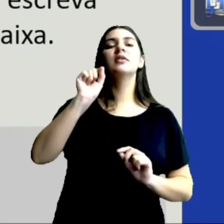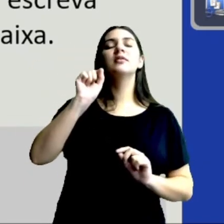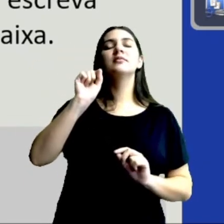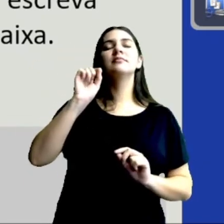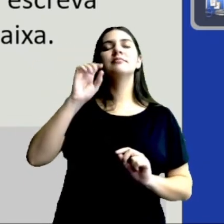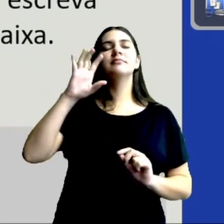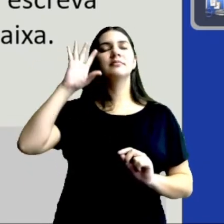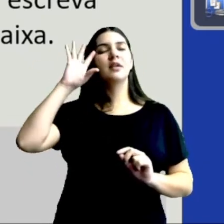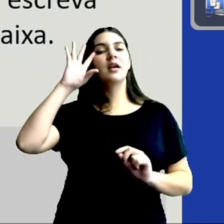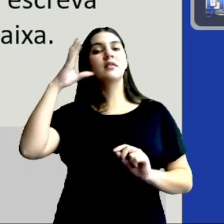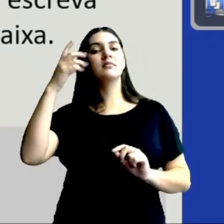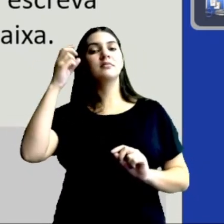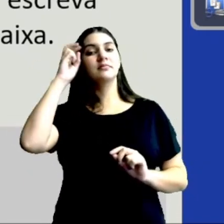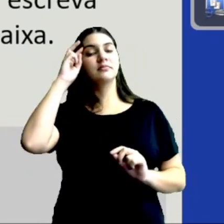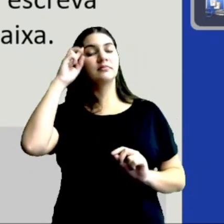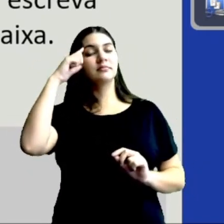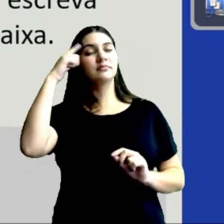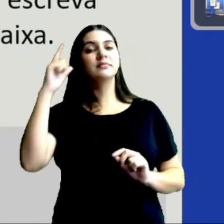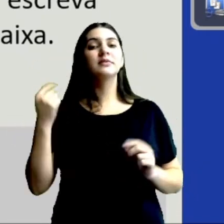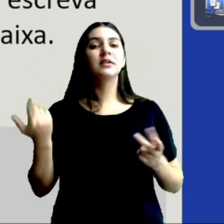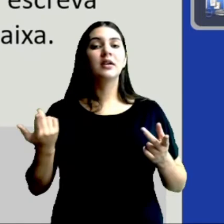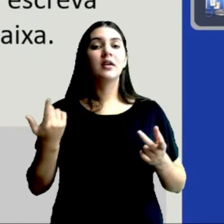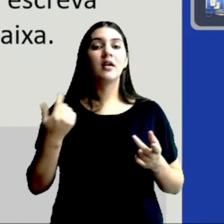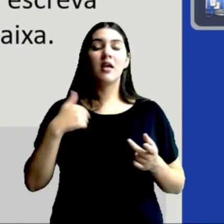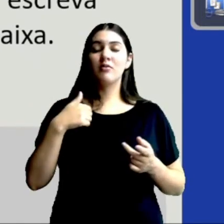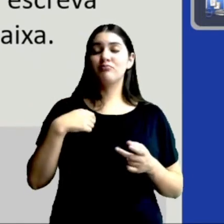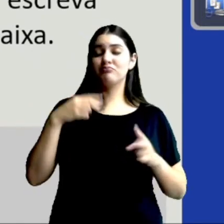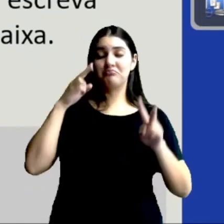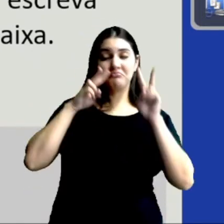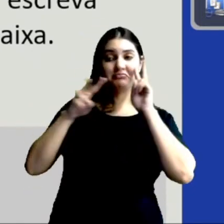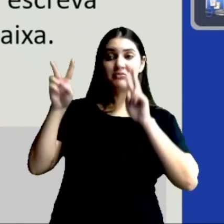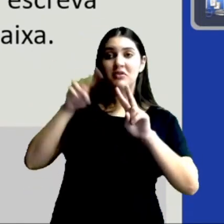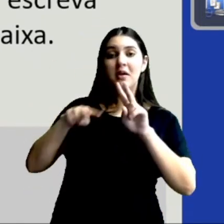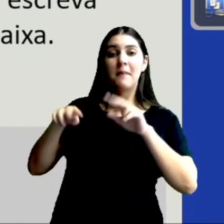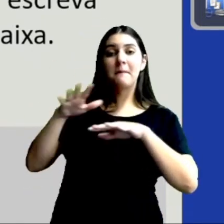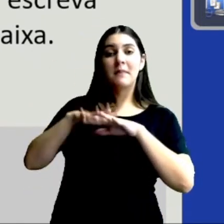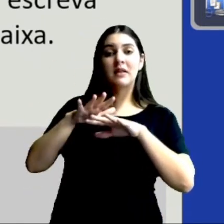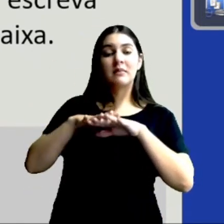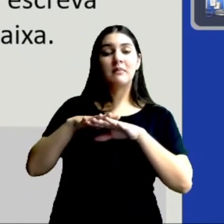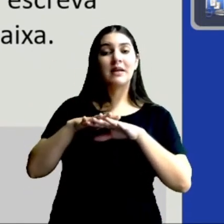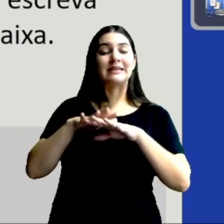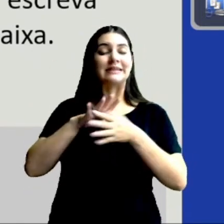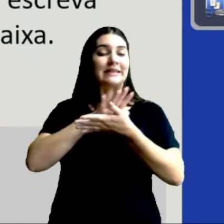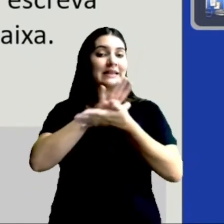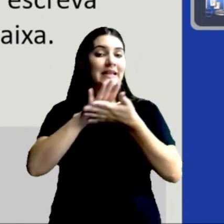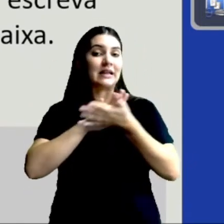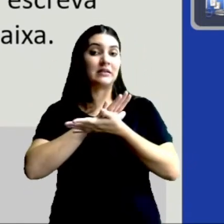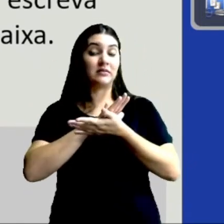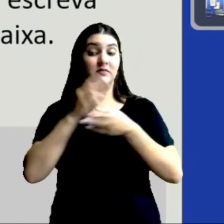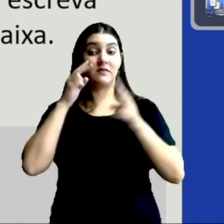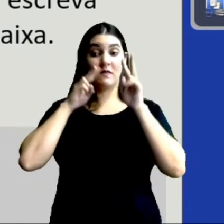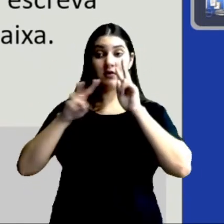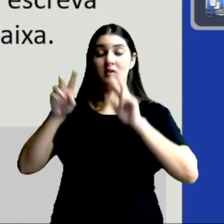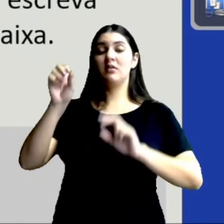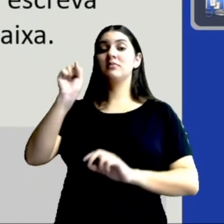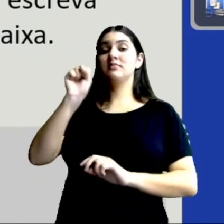Envolvendo operações. Professor, eu não vi operação matemática nenhuma aí. Viu sim, você pode não